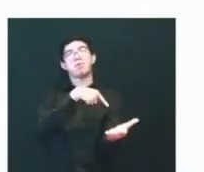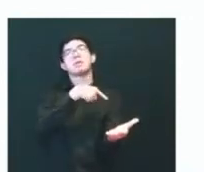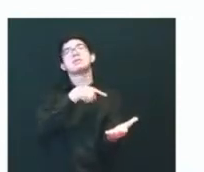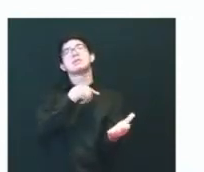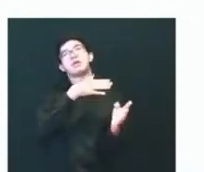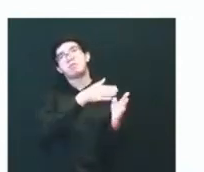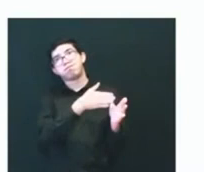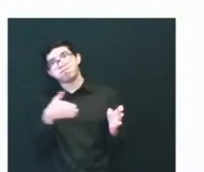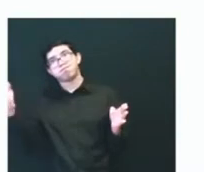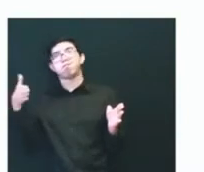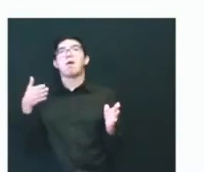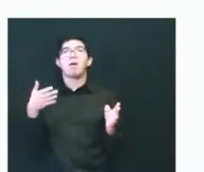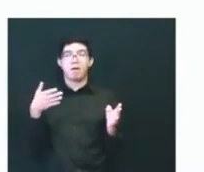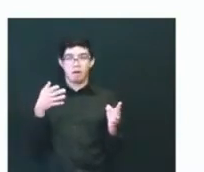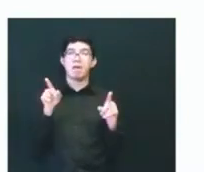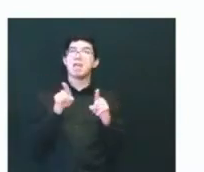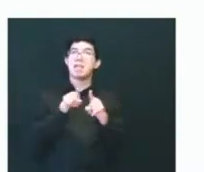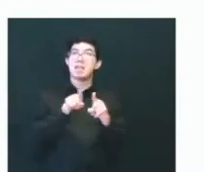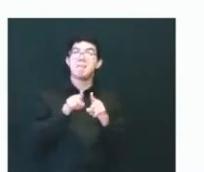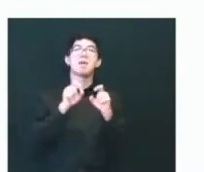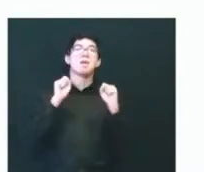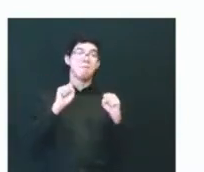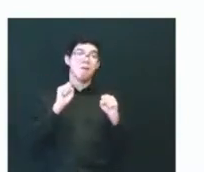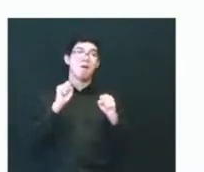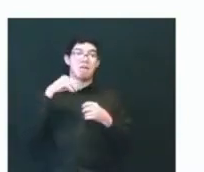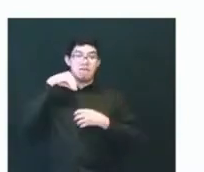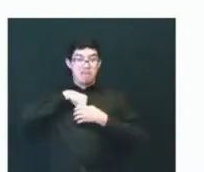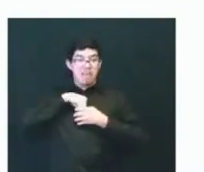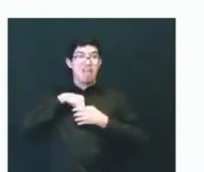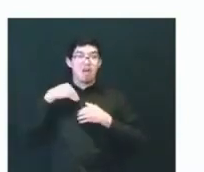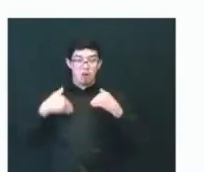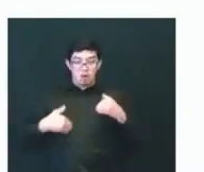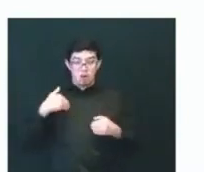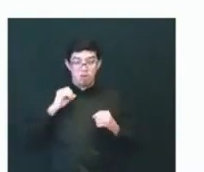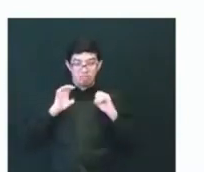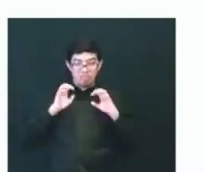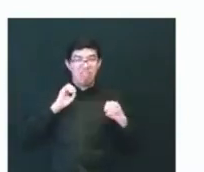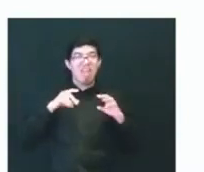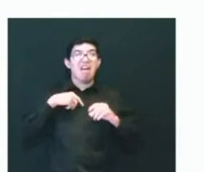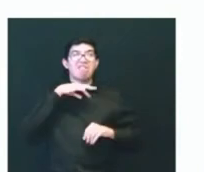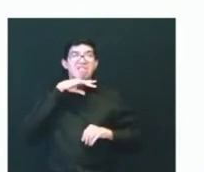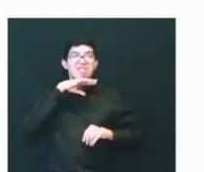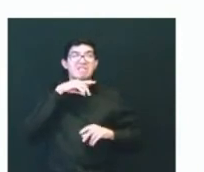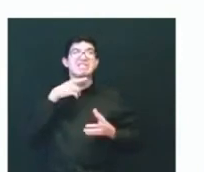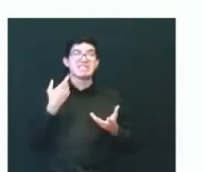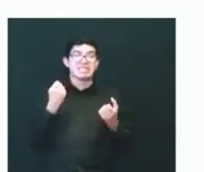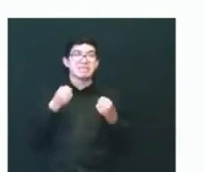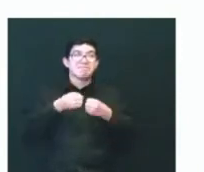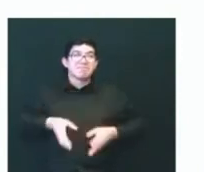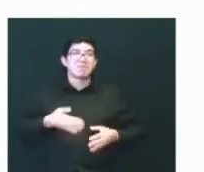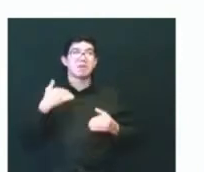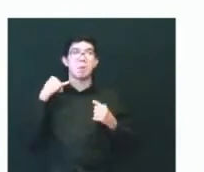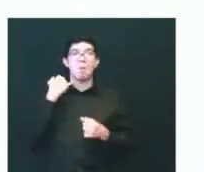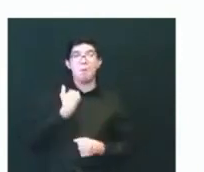internado, traz uma progressão de toxicidade, mais efeitos adversos, que é mais magrinho, traz maior incapacidade,